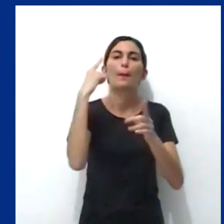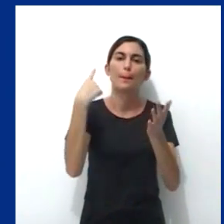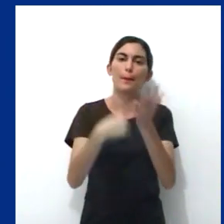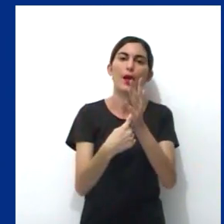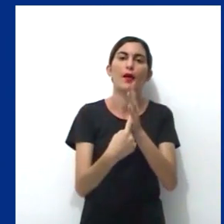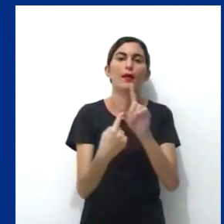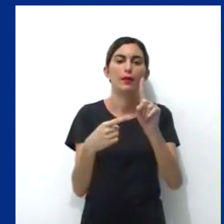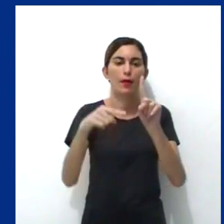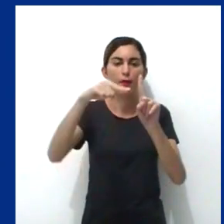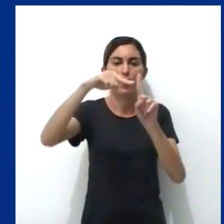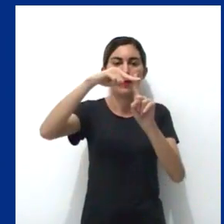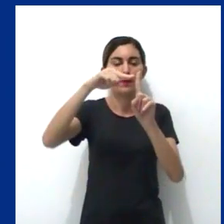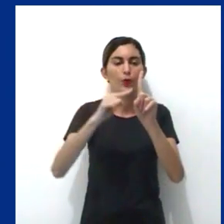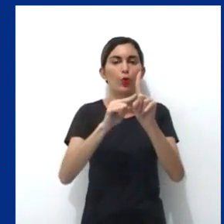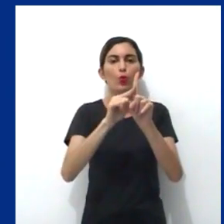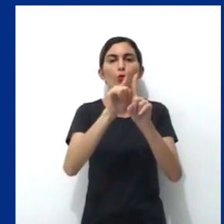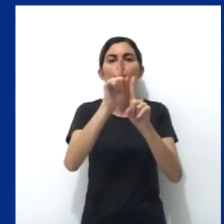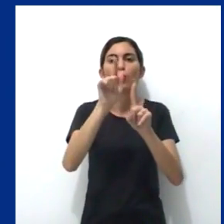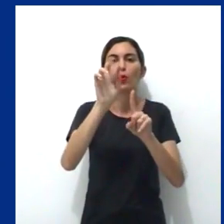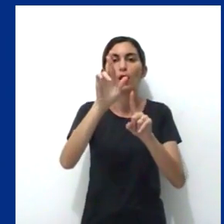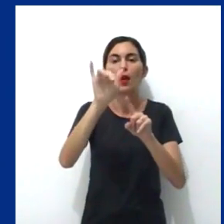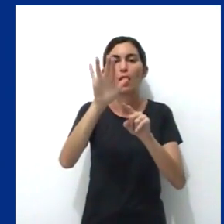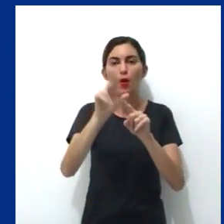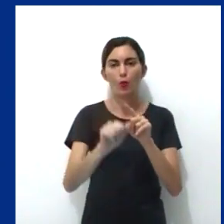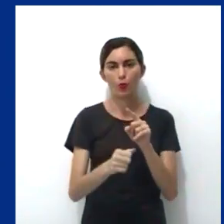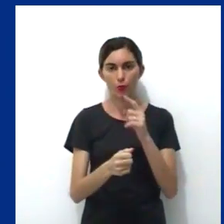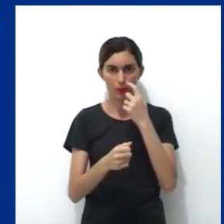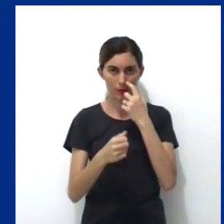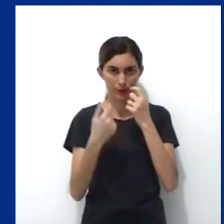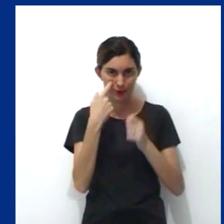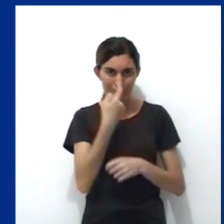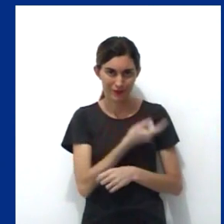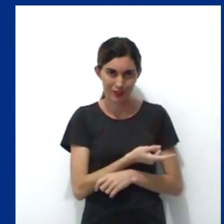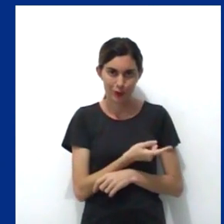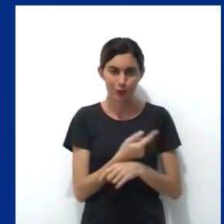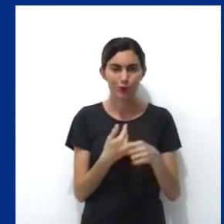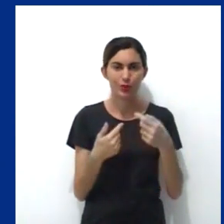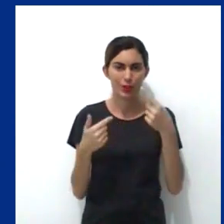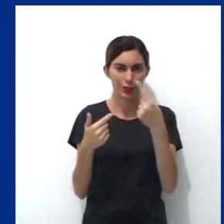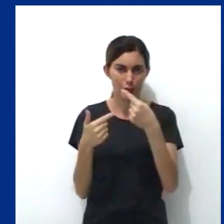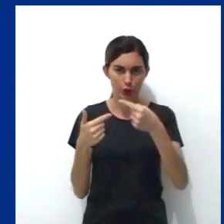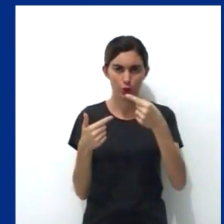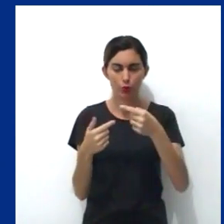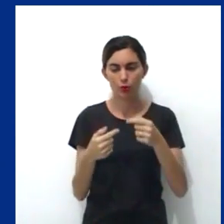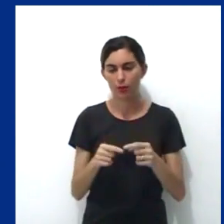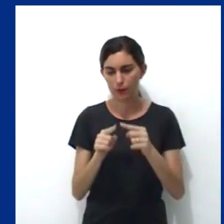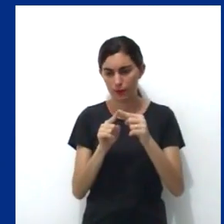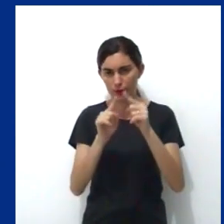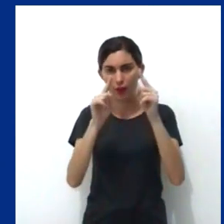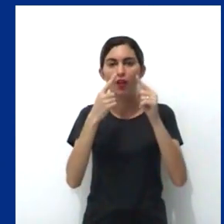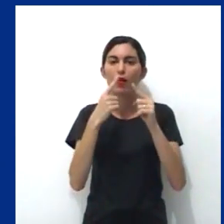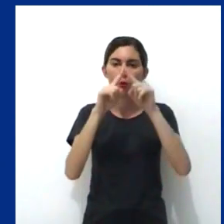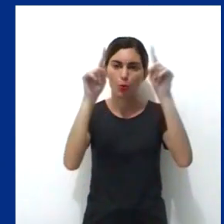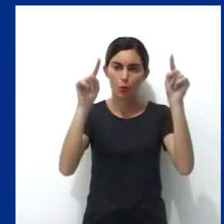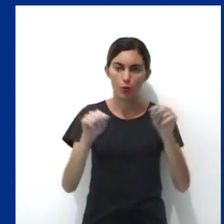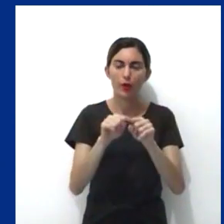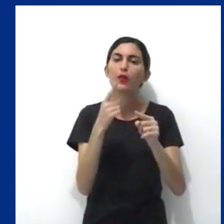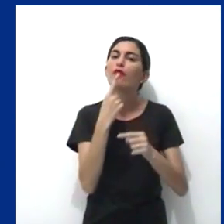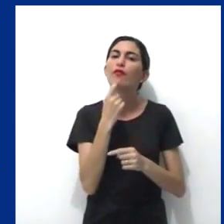temperatura em que a agitação das moléculas vai estar maior, o mercúrio que está dentro do termômetro ele